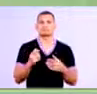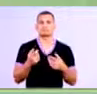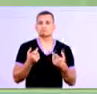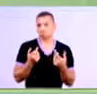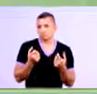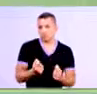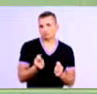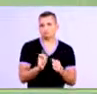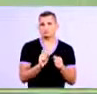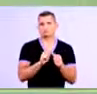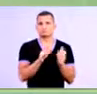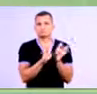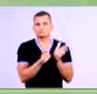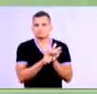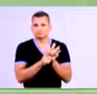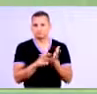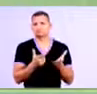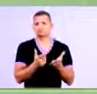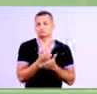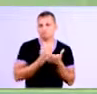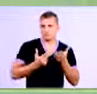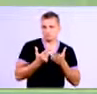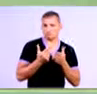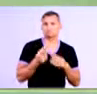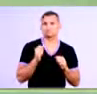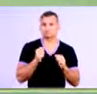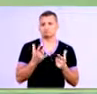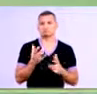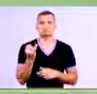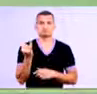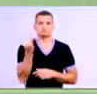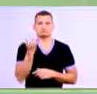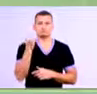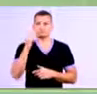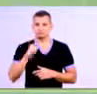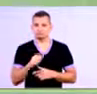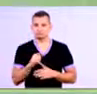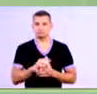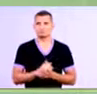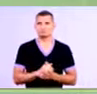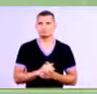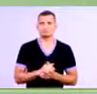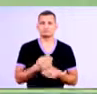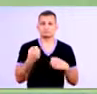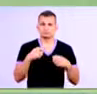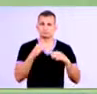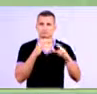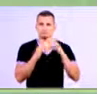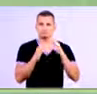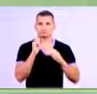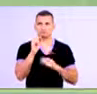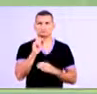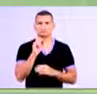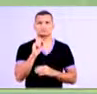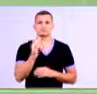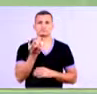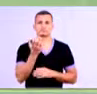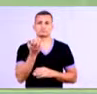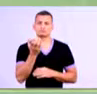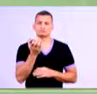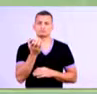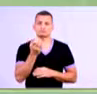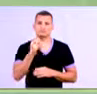com apresentações. O importante é que deve comunicar o que se deseja